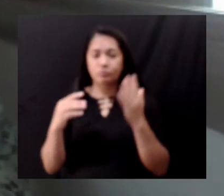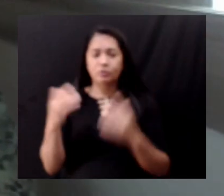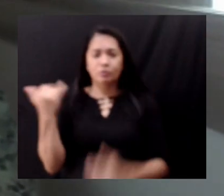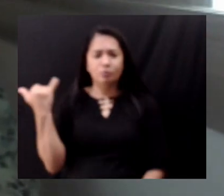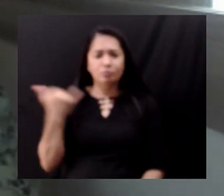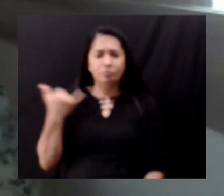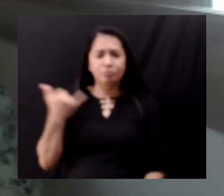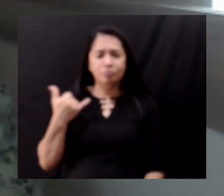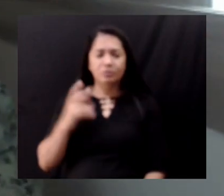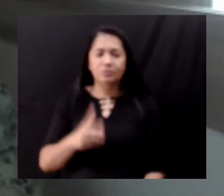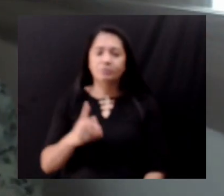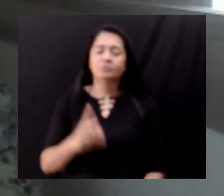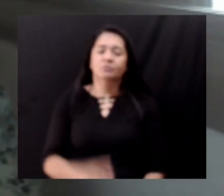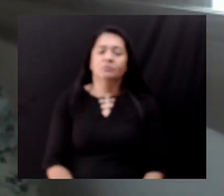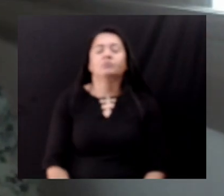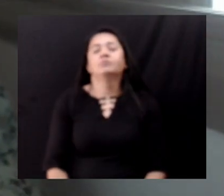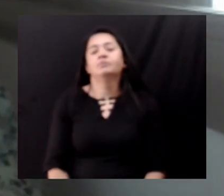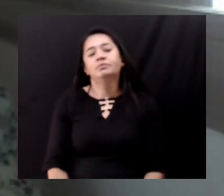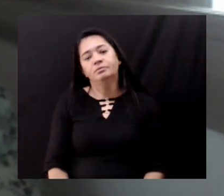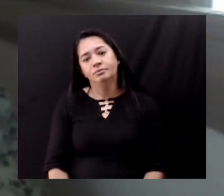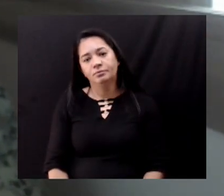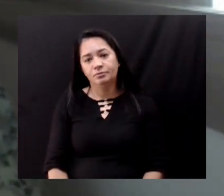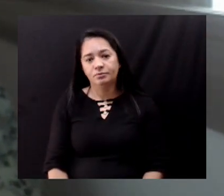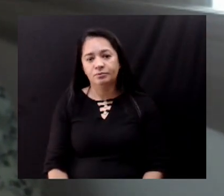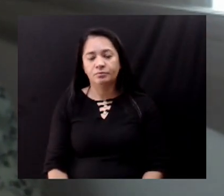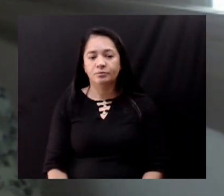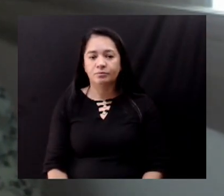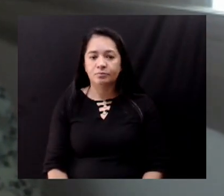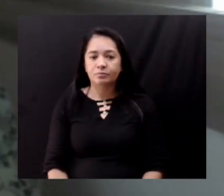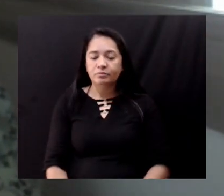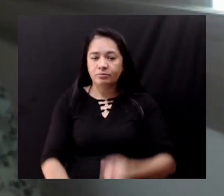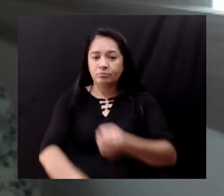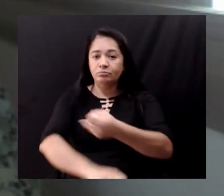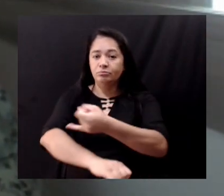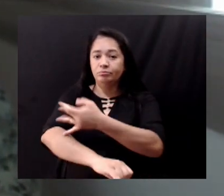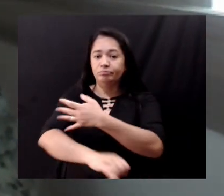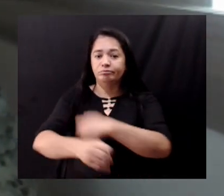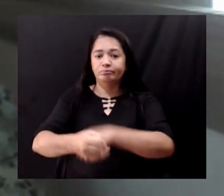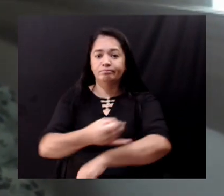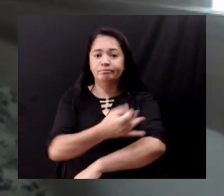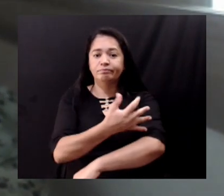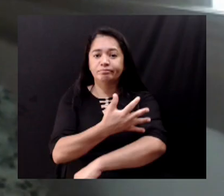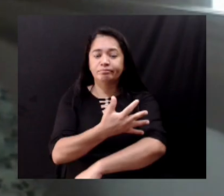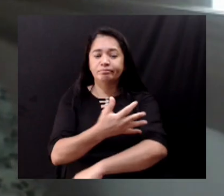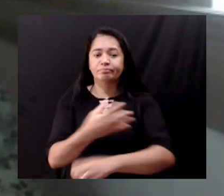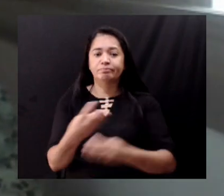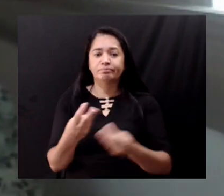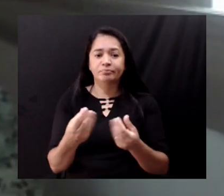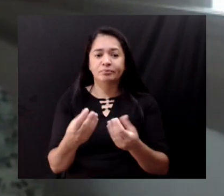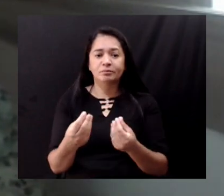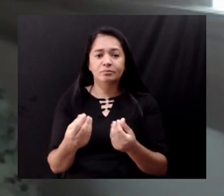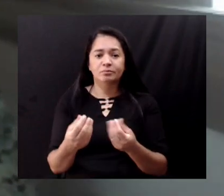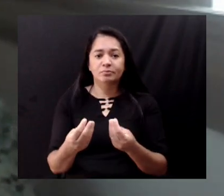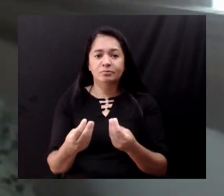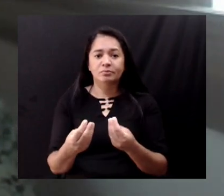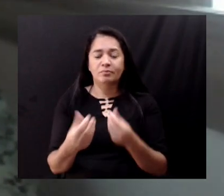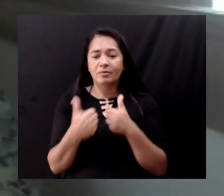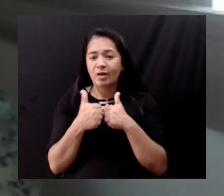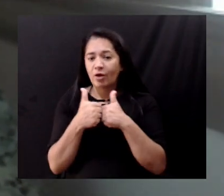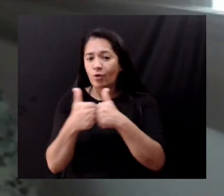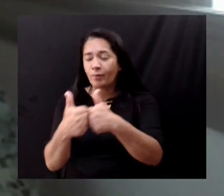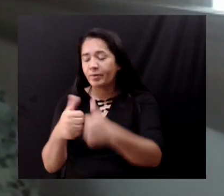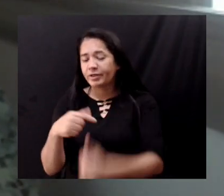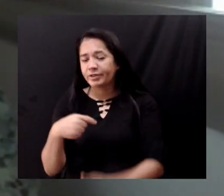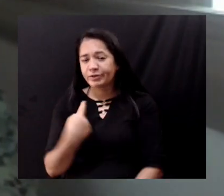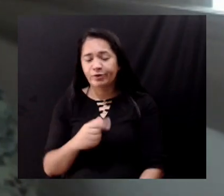psicoterapia. As emoções, elas nos acompanham desde a nossa infância, desde que a gente é